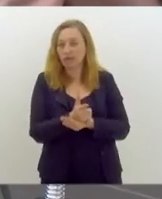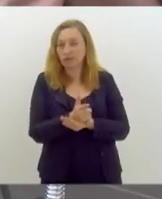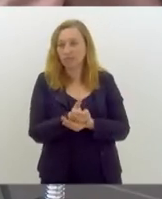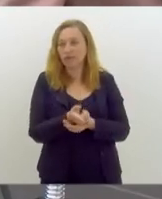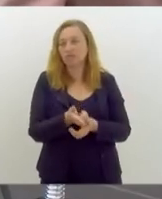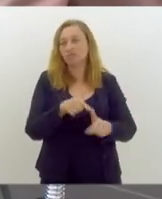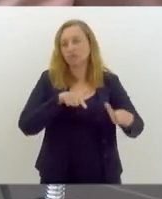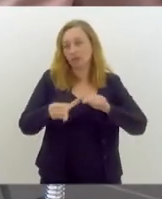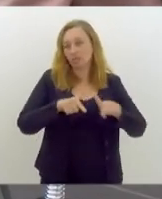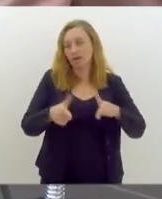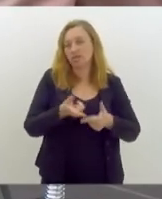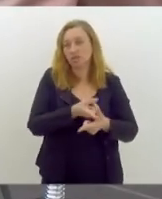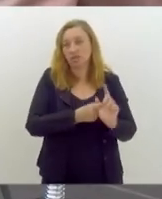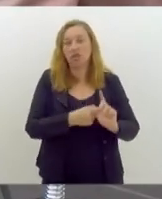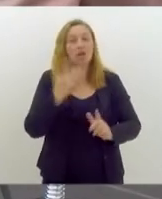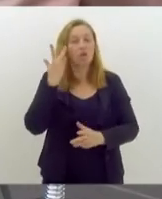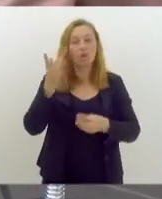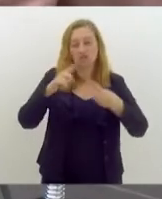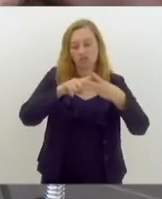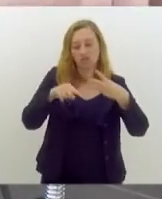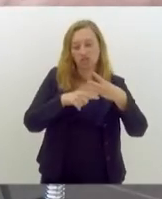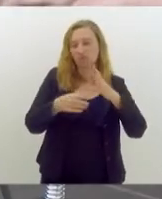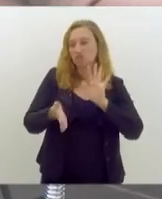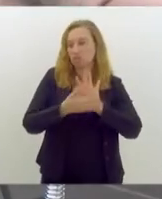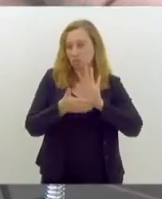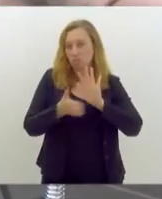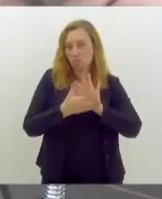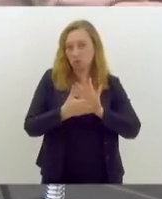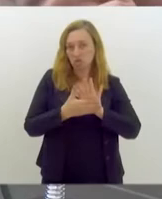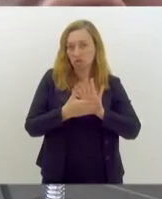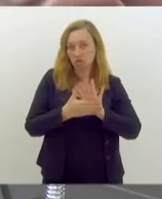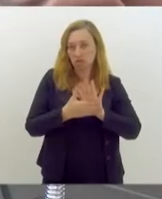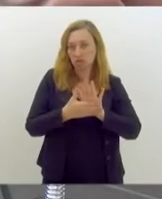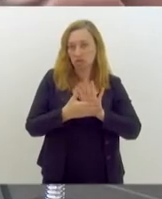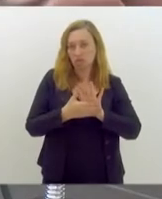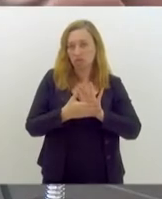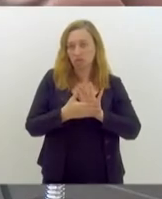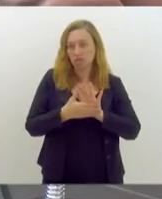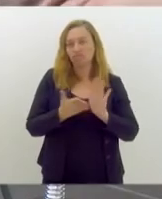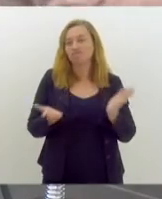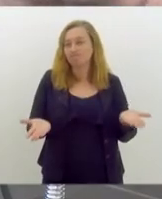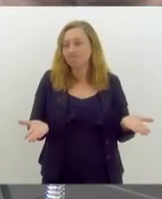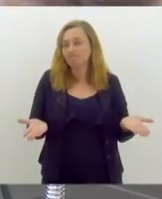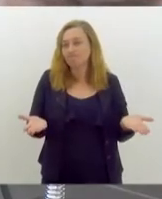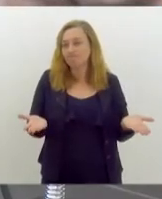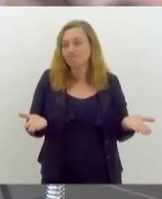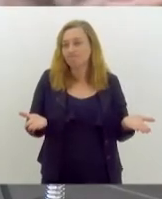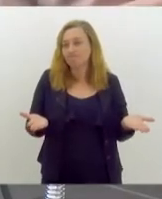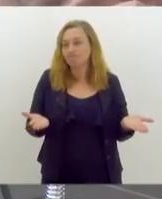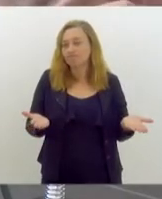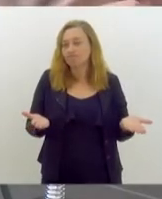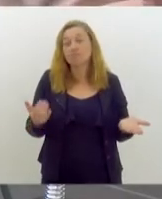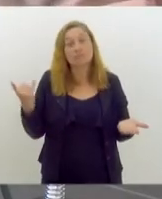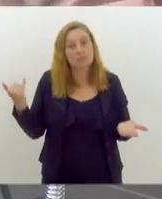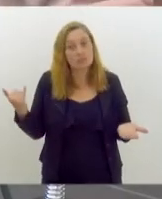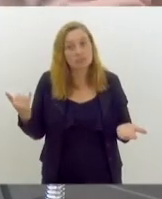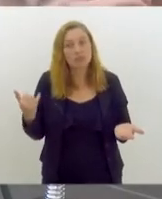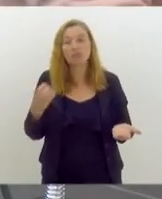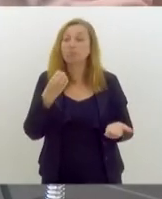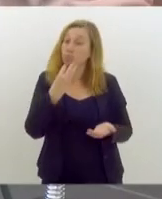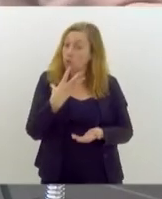justa da dívida eu acho que essas três propostas são absolutamente possíveis